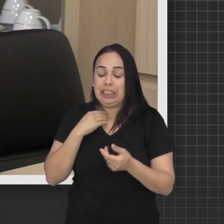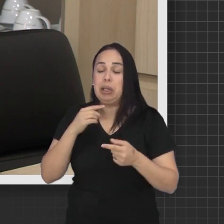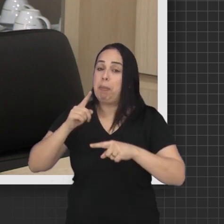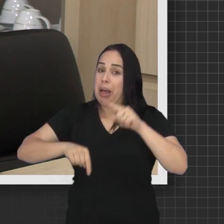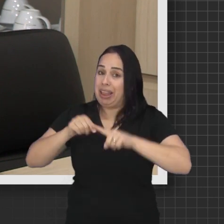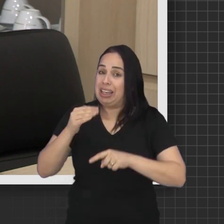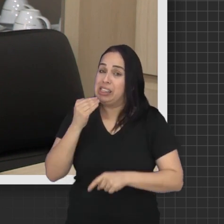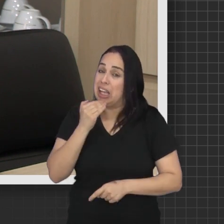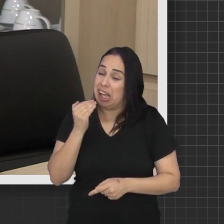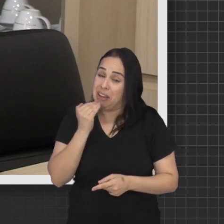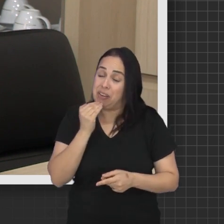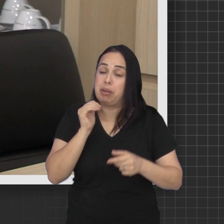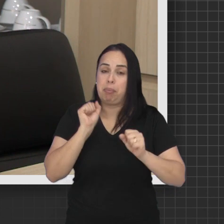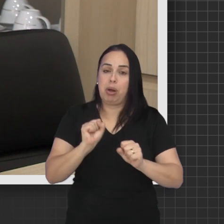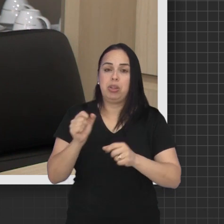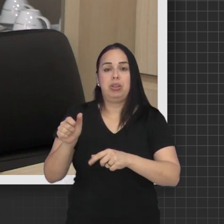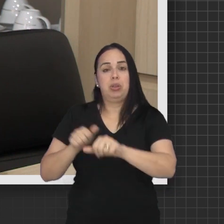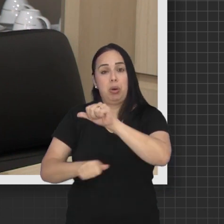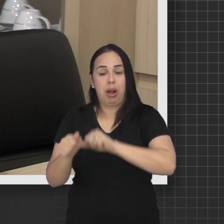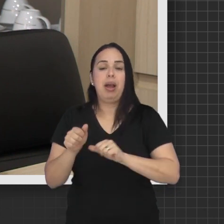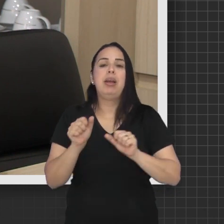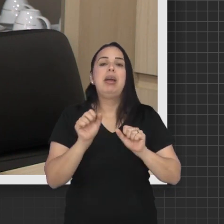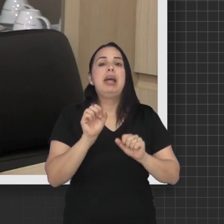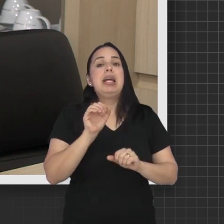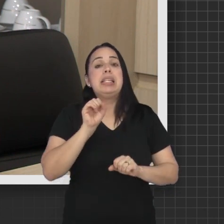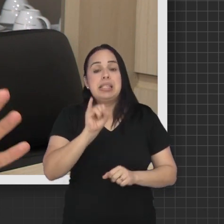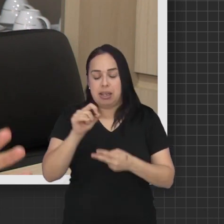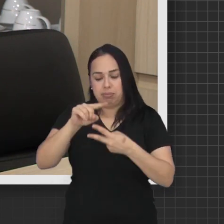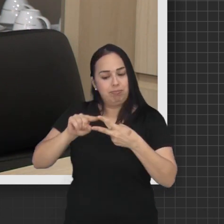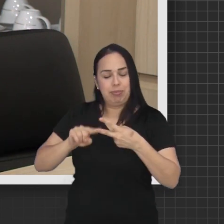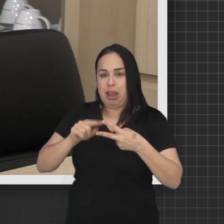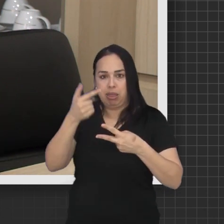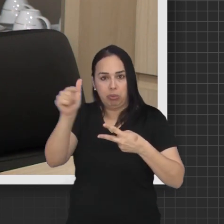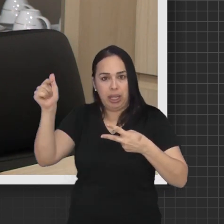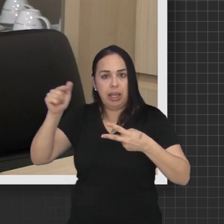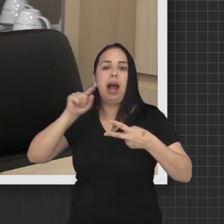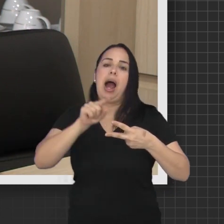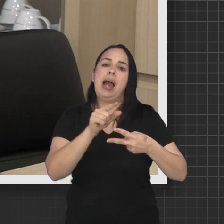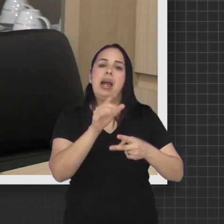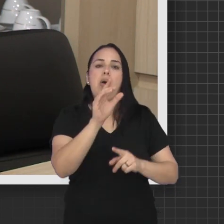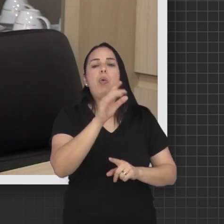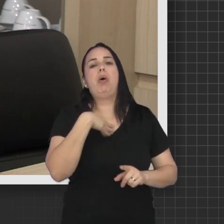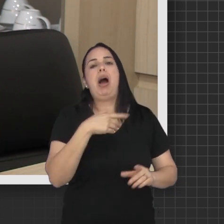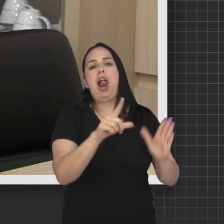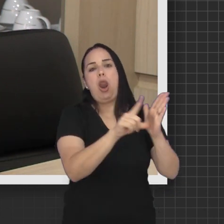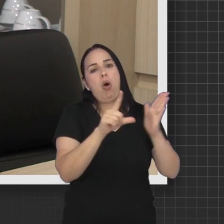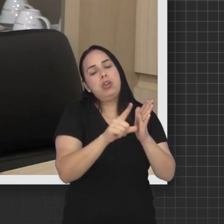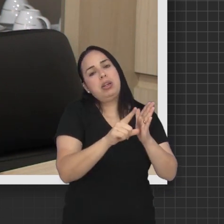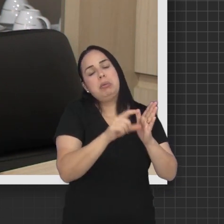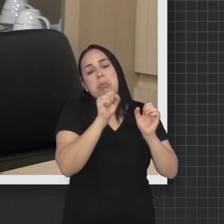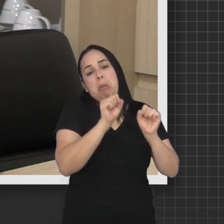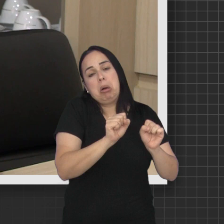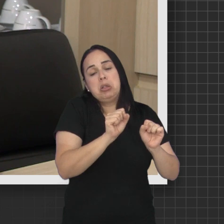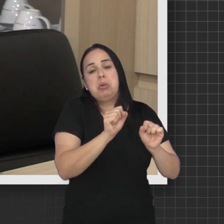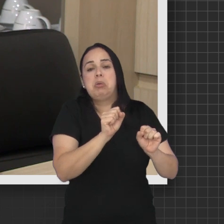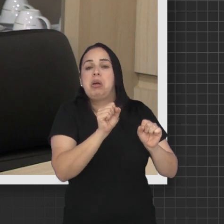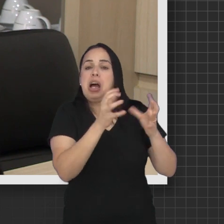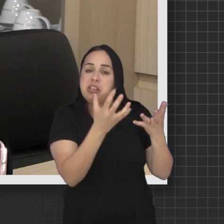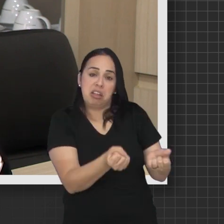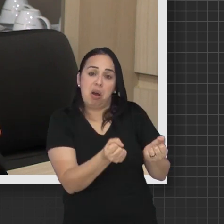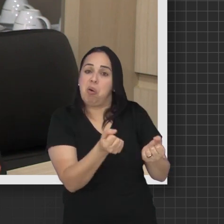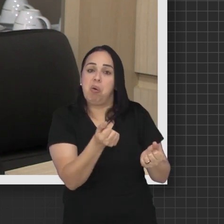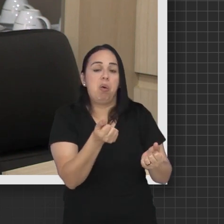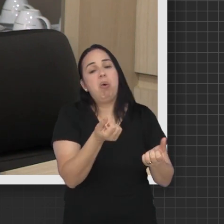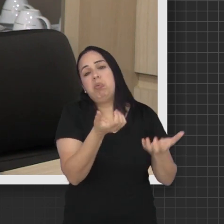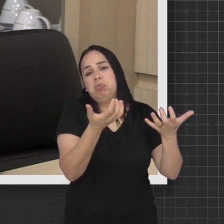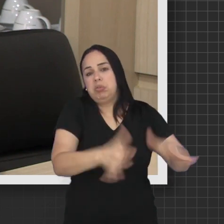algum defeito. Fora isso, depende muito do comerciante, então se o comerciante efetivamente tiver essa política de troca. Hoje a gente